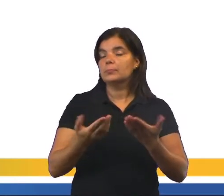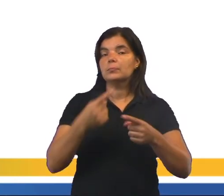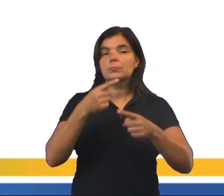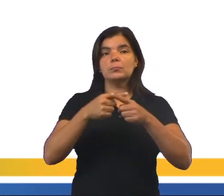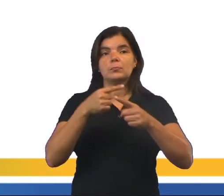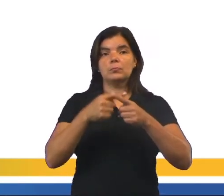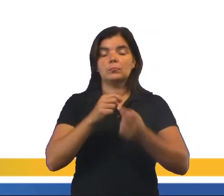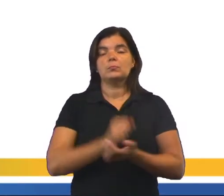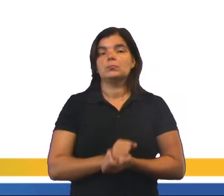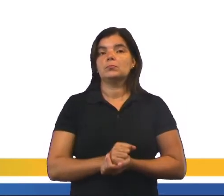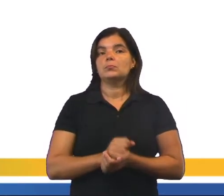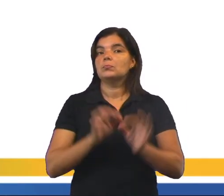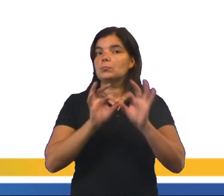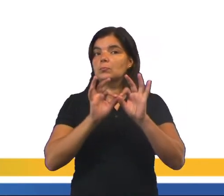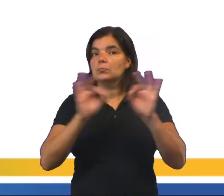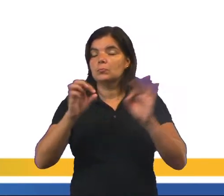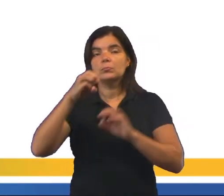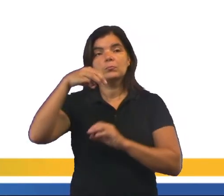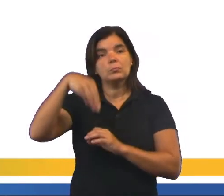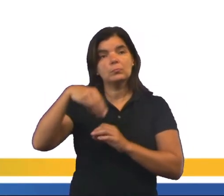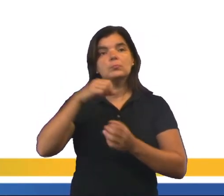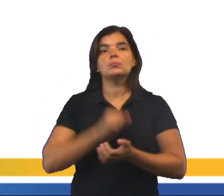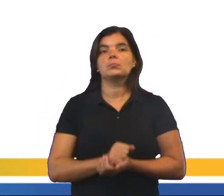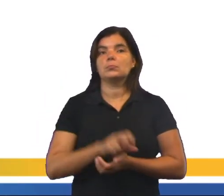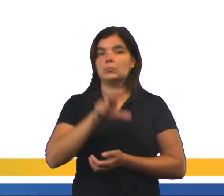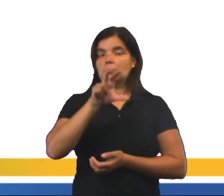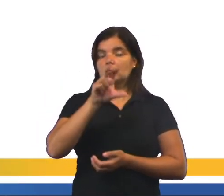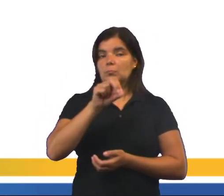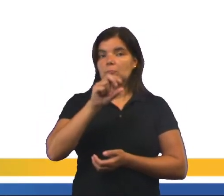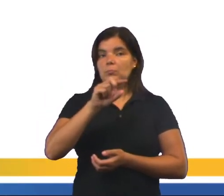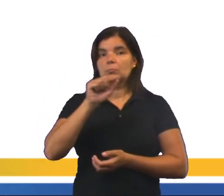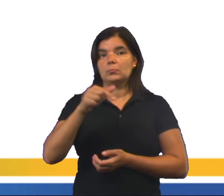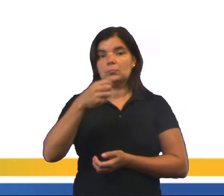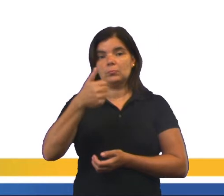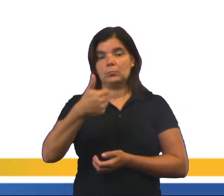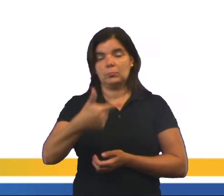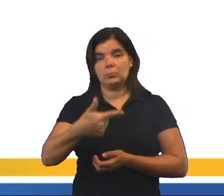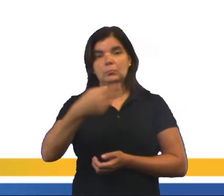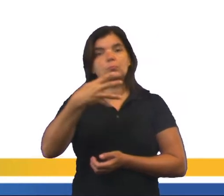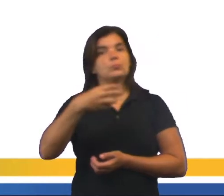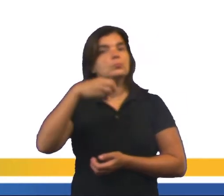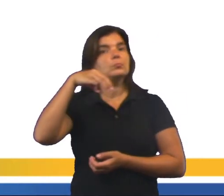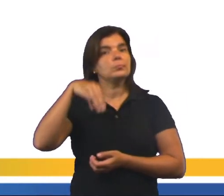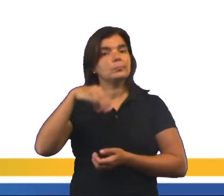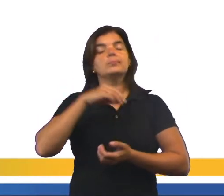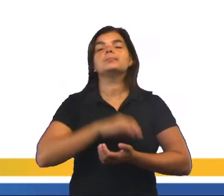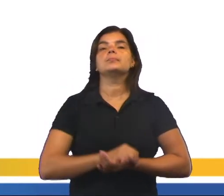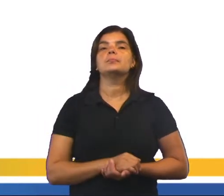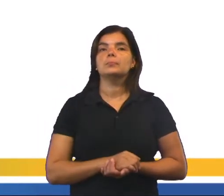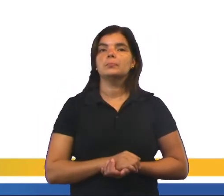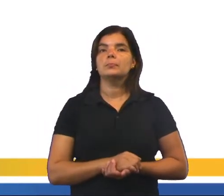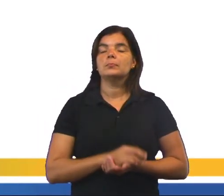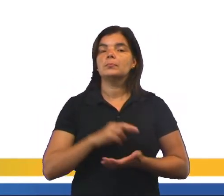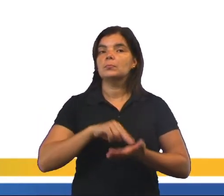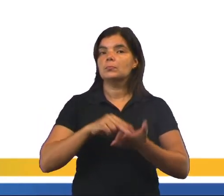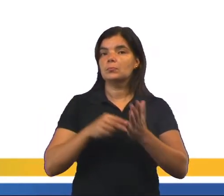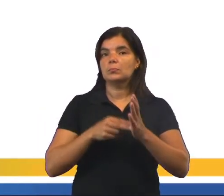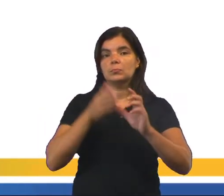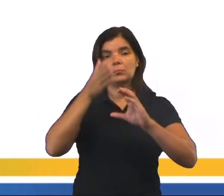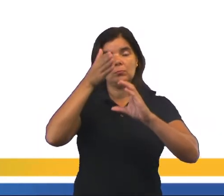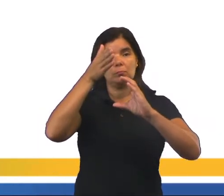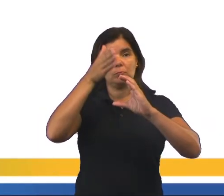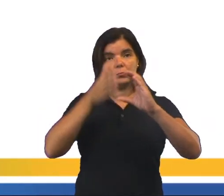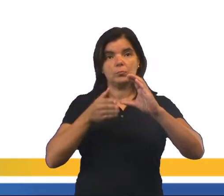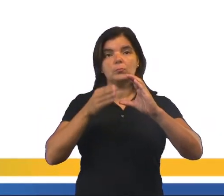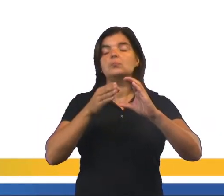só multiplica. Se é metros, comprimento é igual a 50,24 metros. Né? Ou seja, o perímetro, comprimento